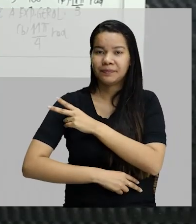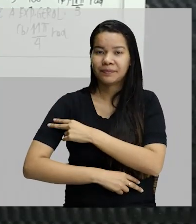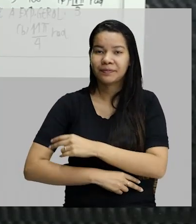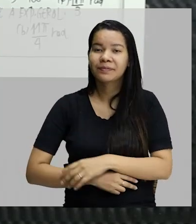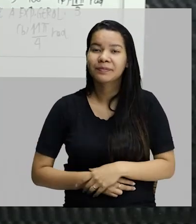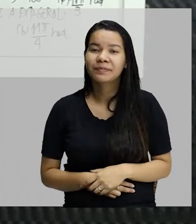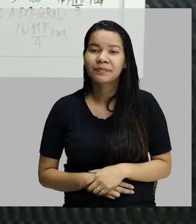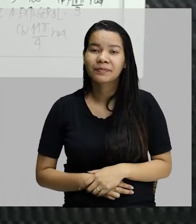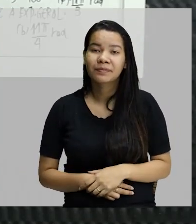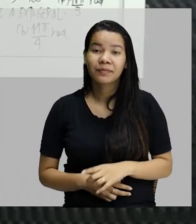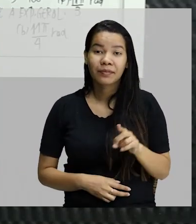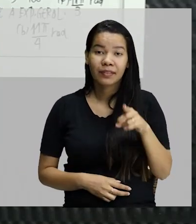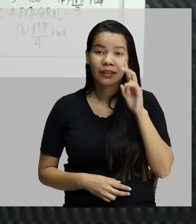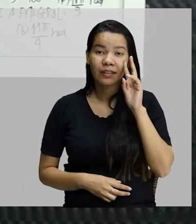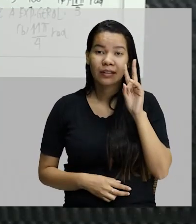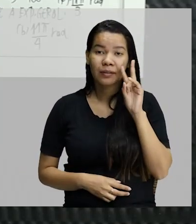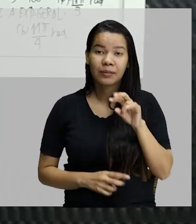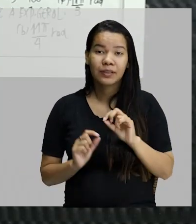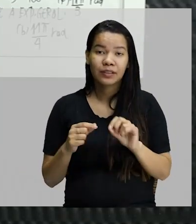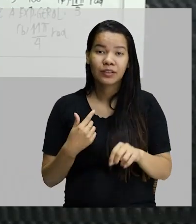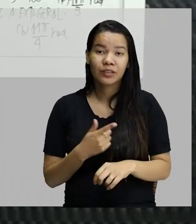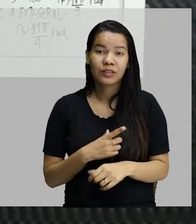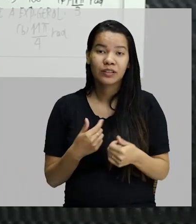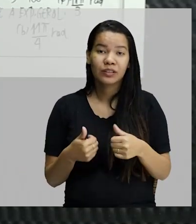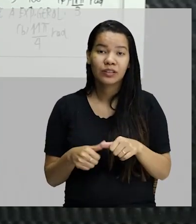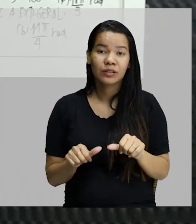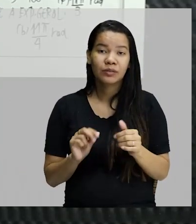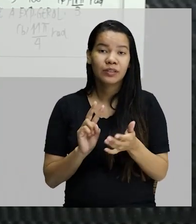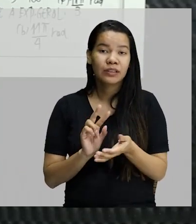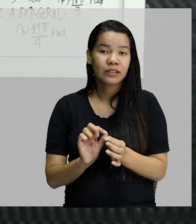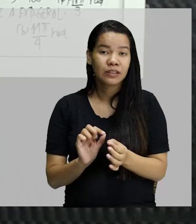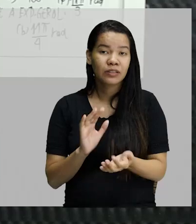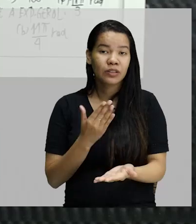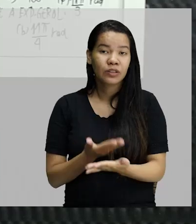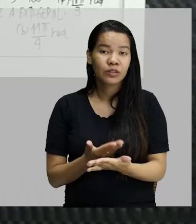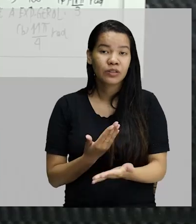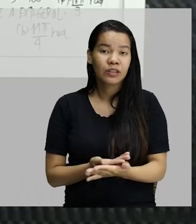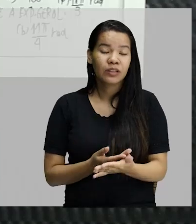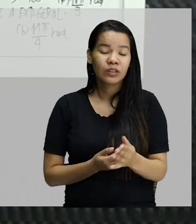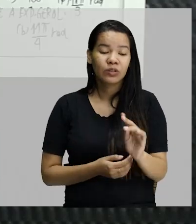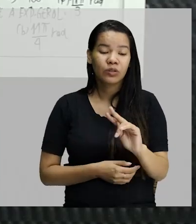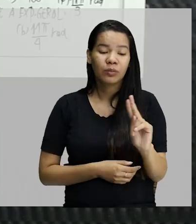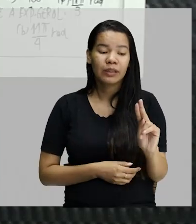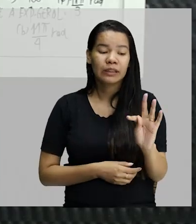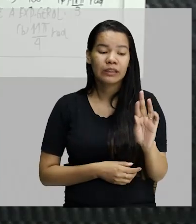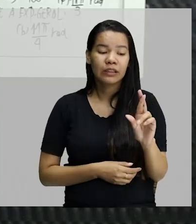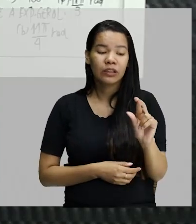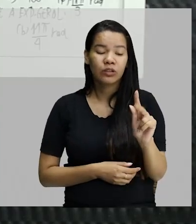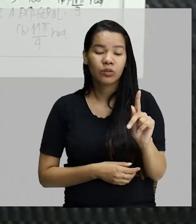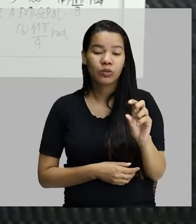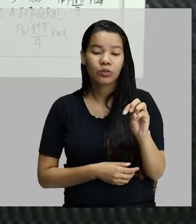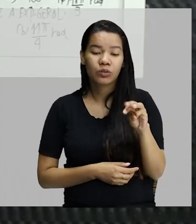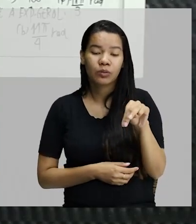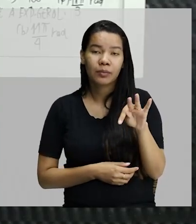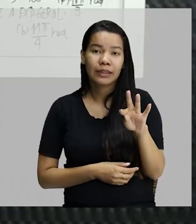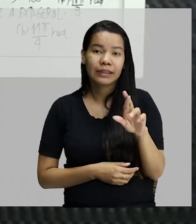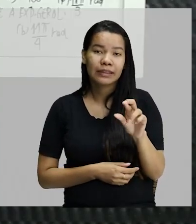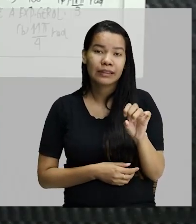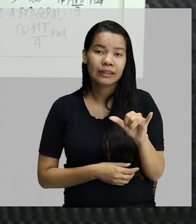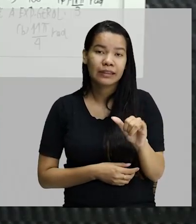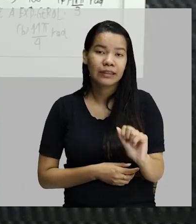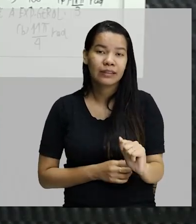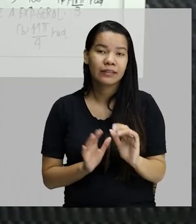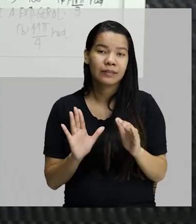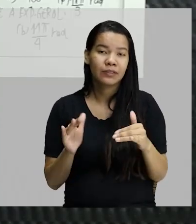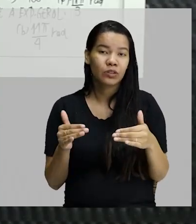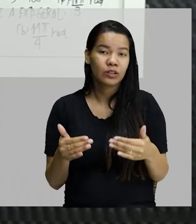médio. Tá? Lembrando que a gente está fazendo o estudo da trigonometria. É isso, trigonometria voltada para os alunos do